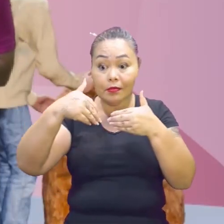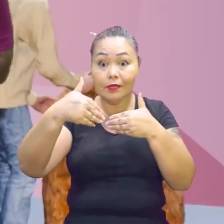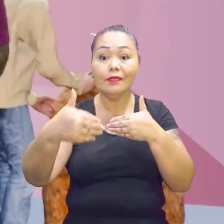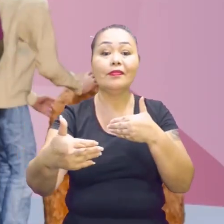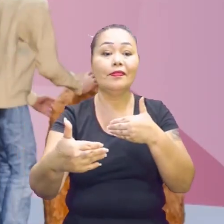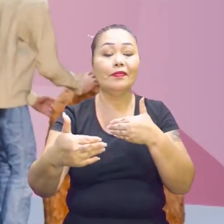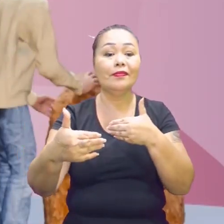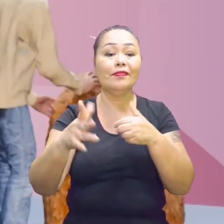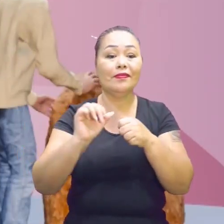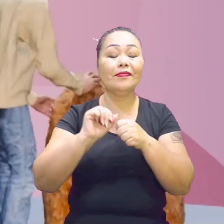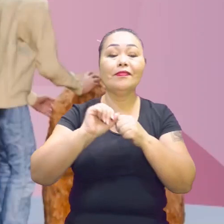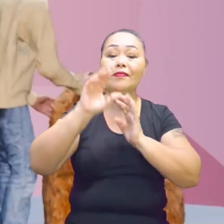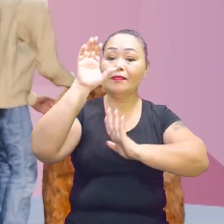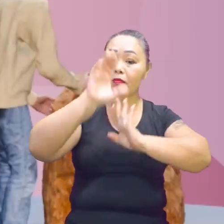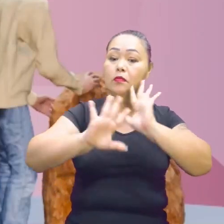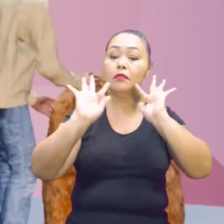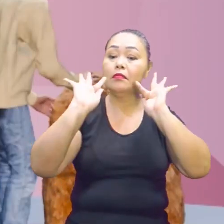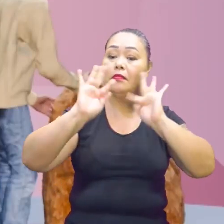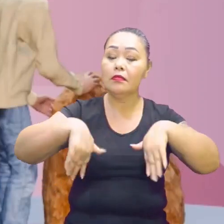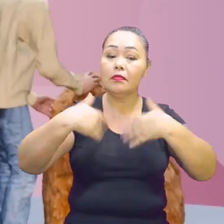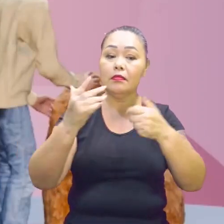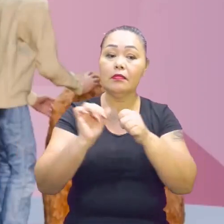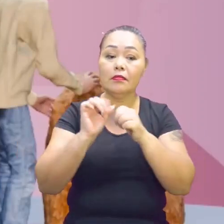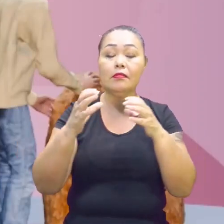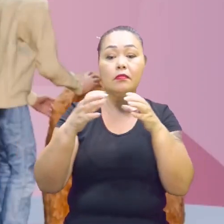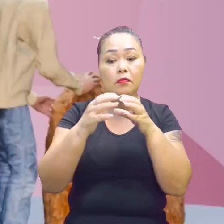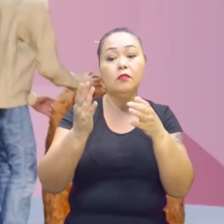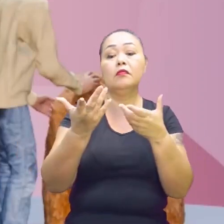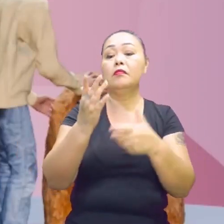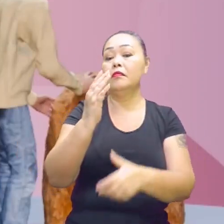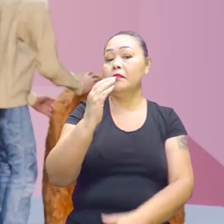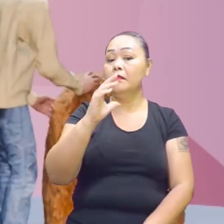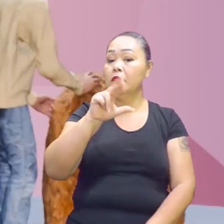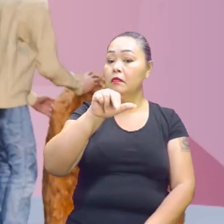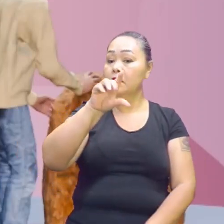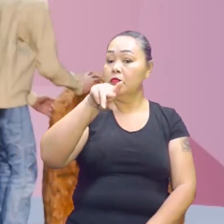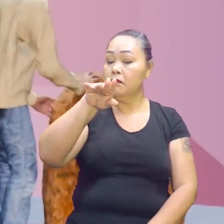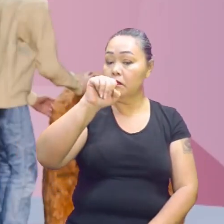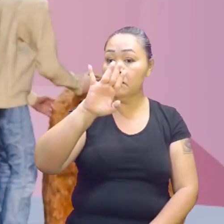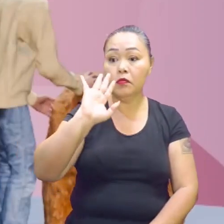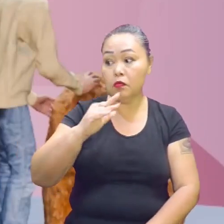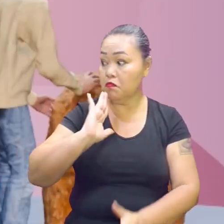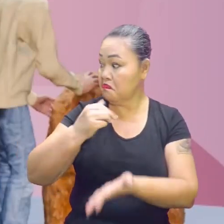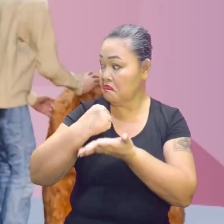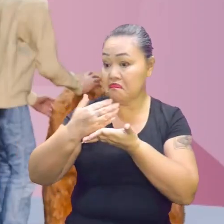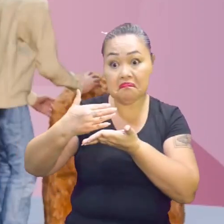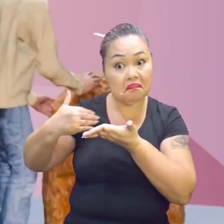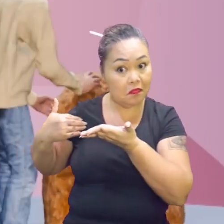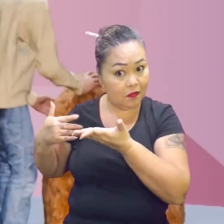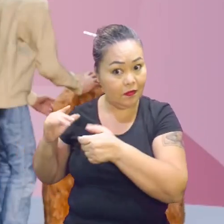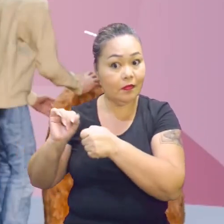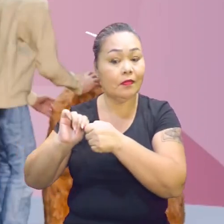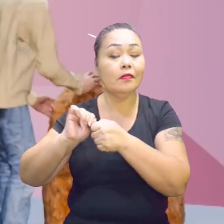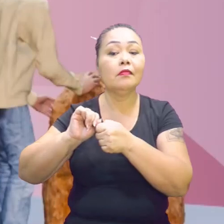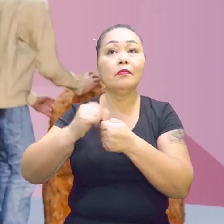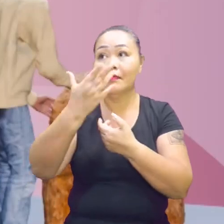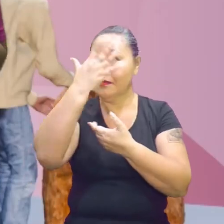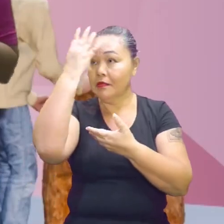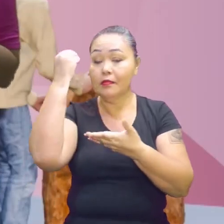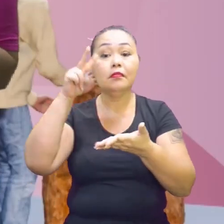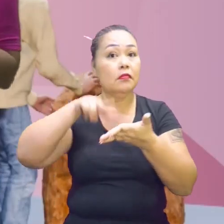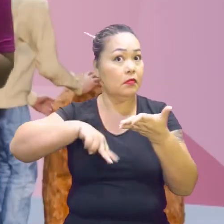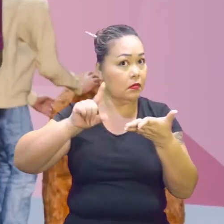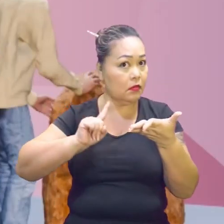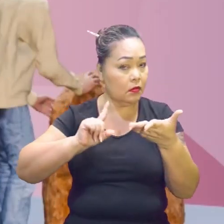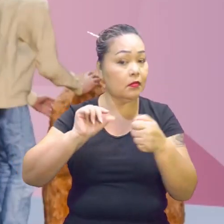Márcia? É, o nosso clube. Já estamos finalizando a terceira unidade. Pois é, né? quando menos esperar, já foi. Então não esqueçam de fazer a leitura, porque ela é